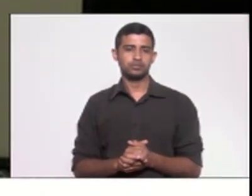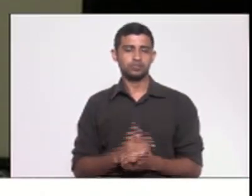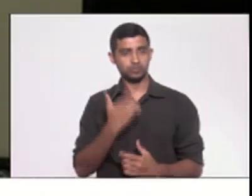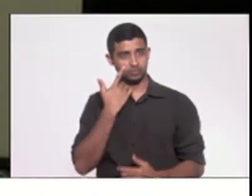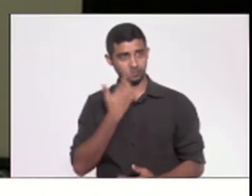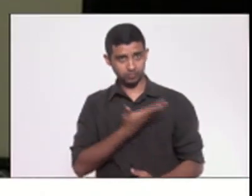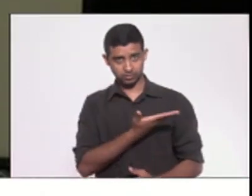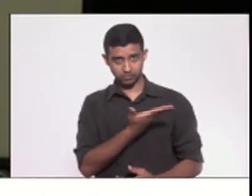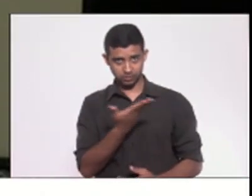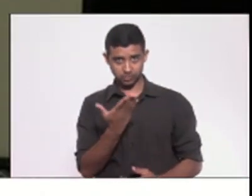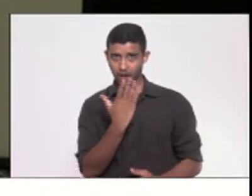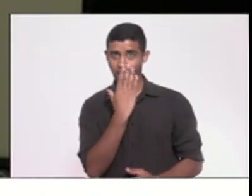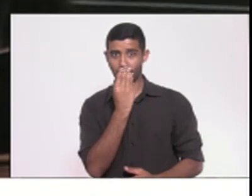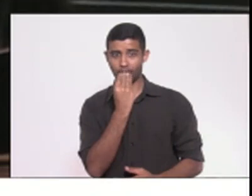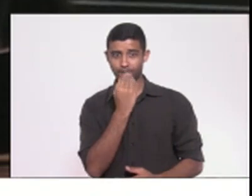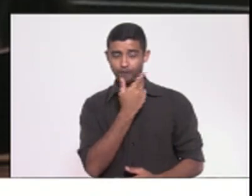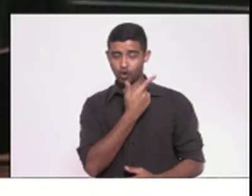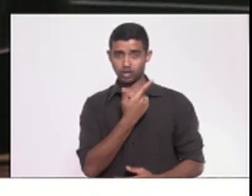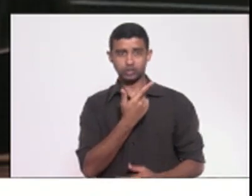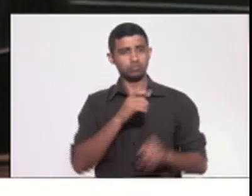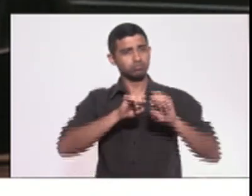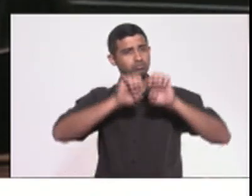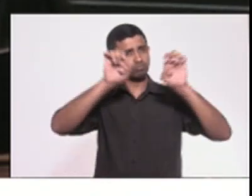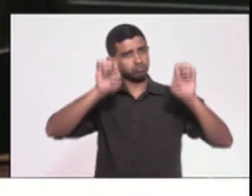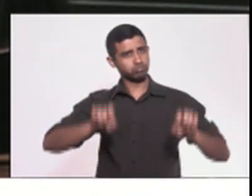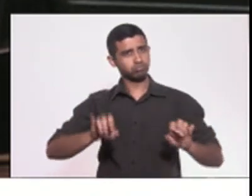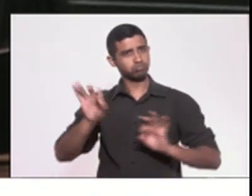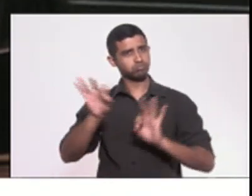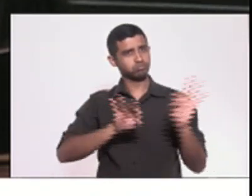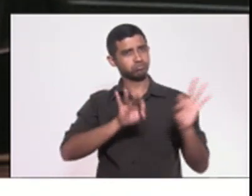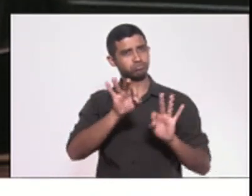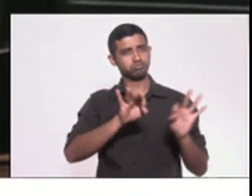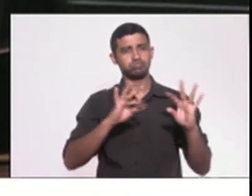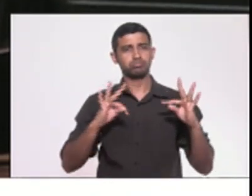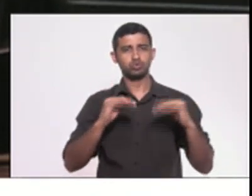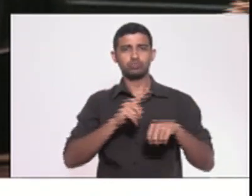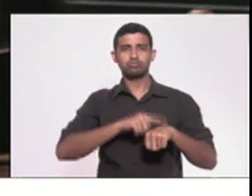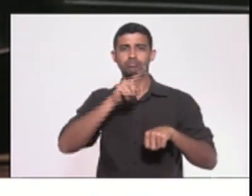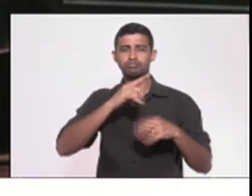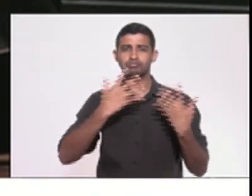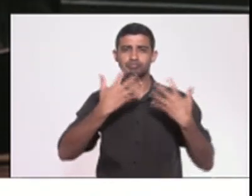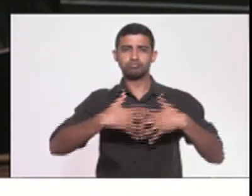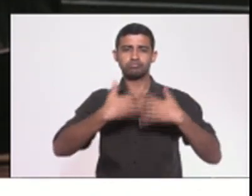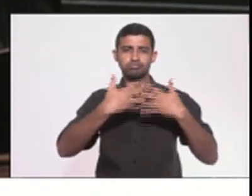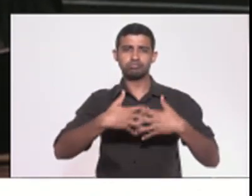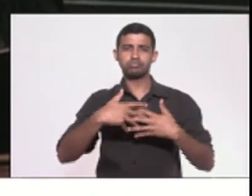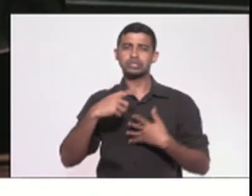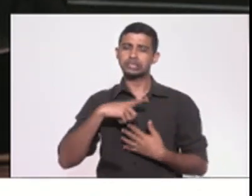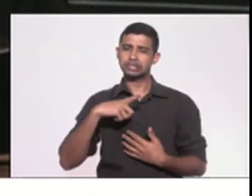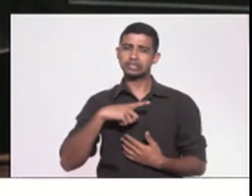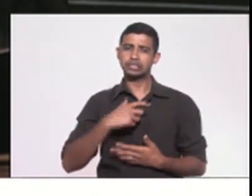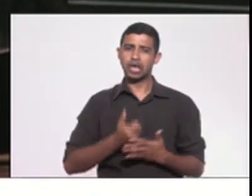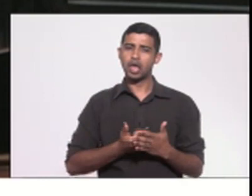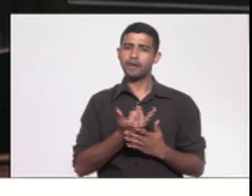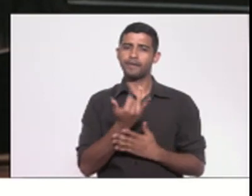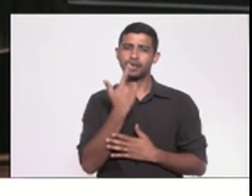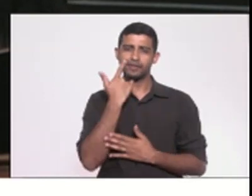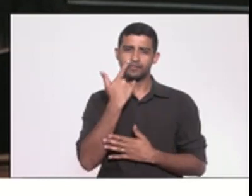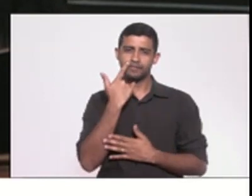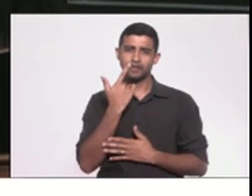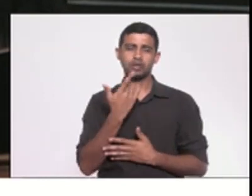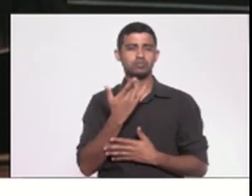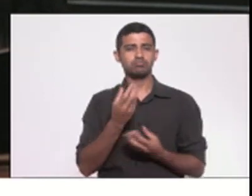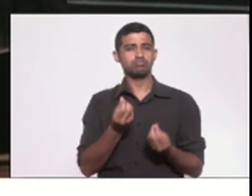fisicamente é uma unidade bastante complexa, ela é toda automatizada, tem uma quantidade muito grande de